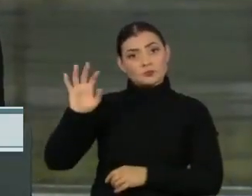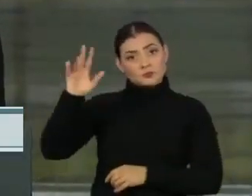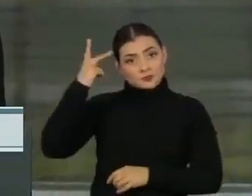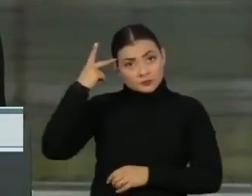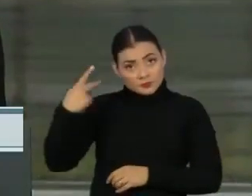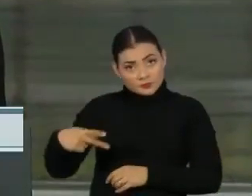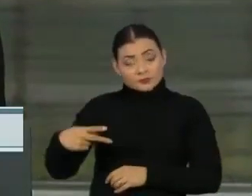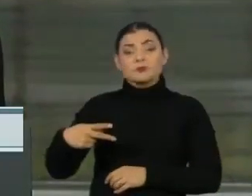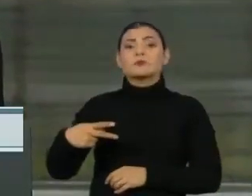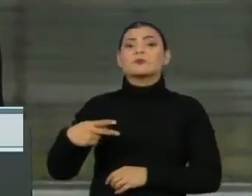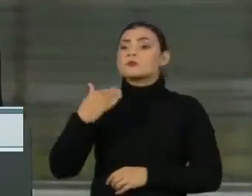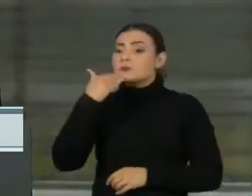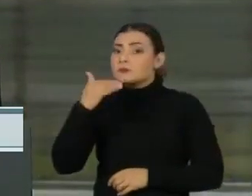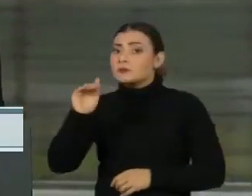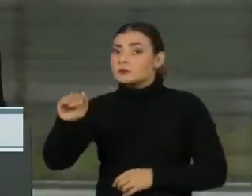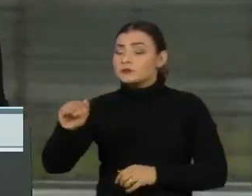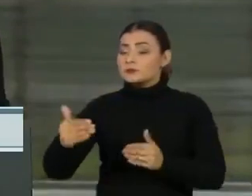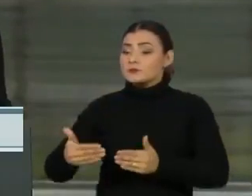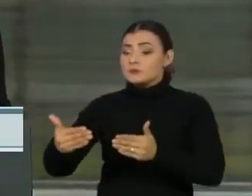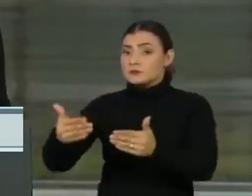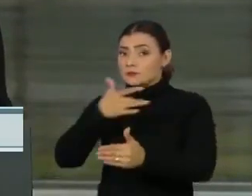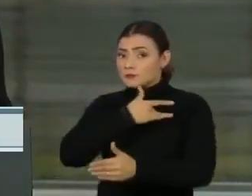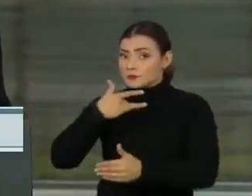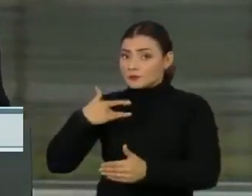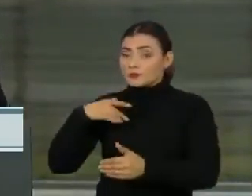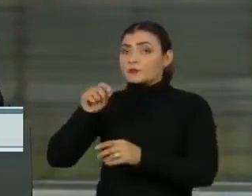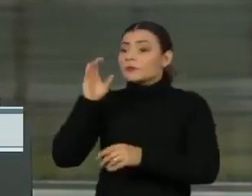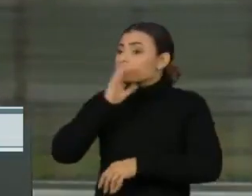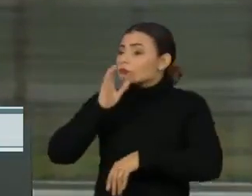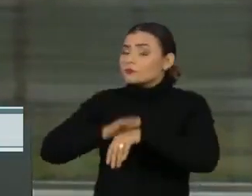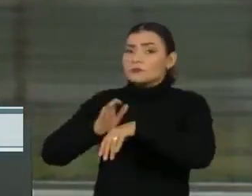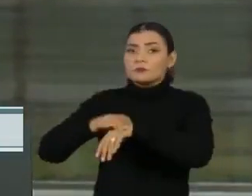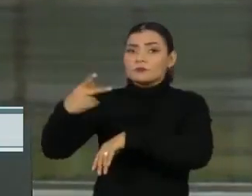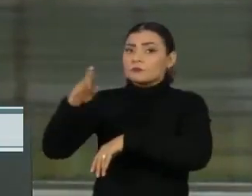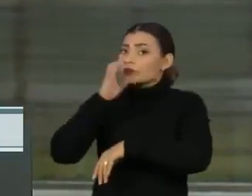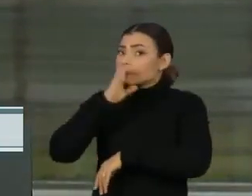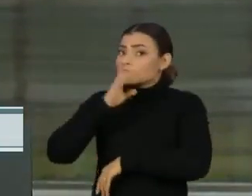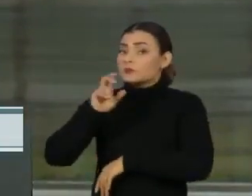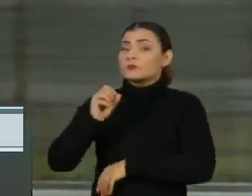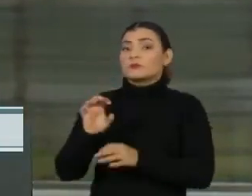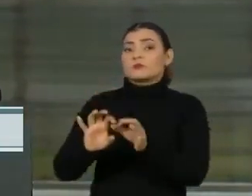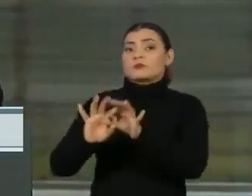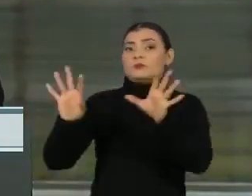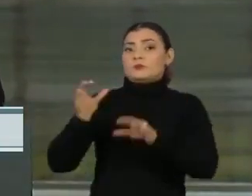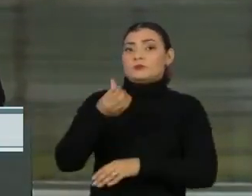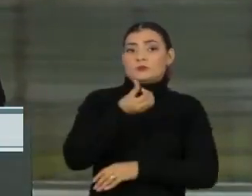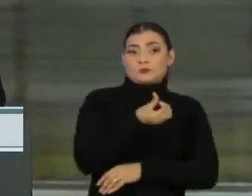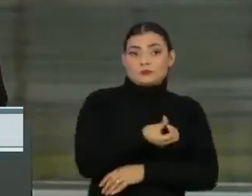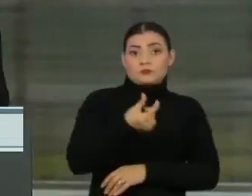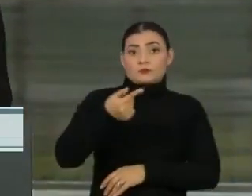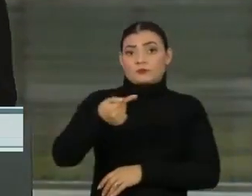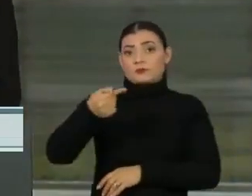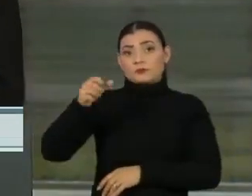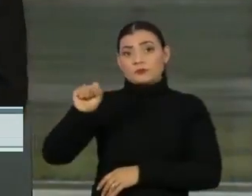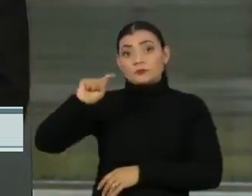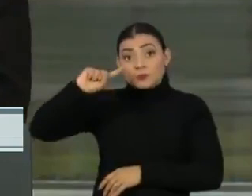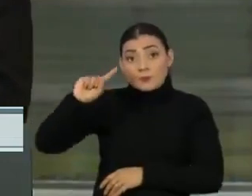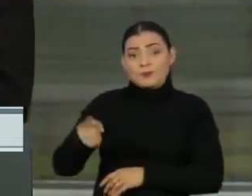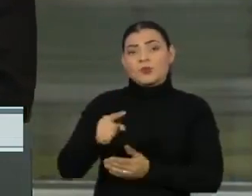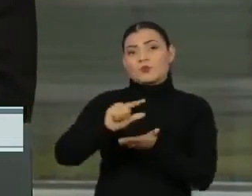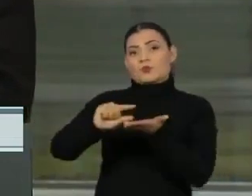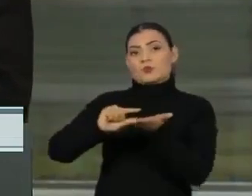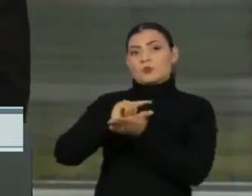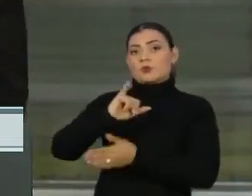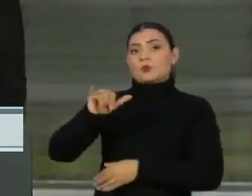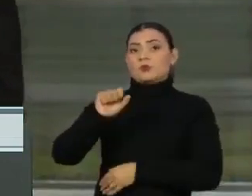solicita ao Ministério da Saúde a imediata liberação de 678 mil vacinas